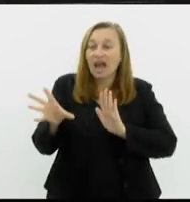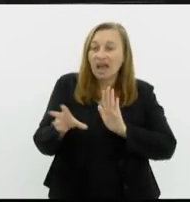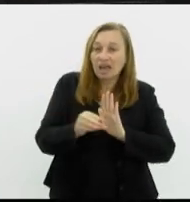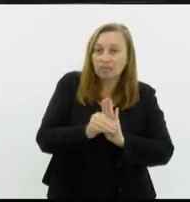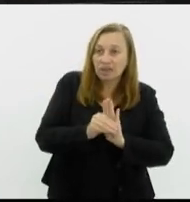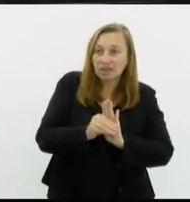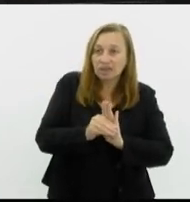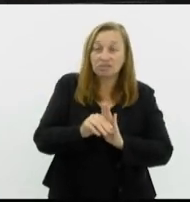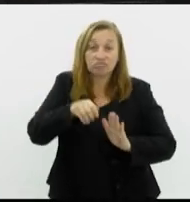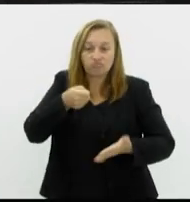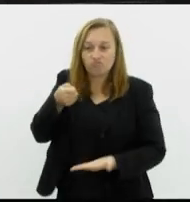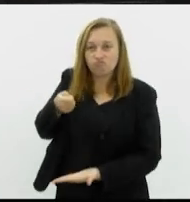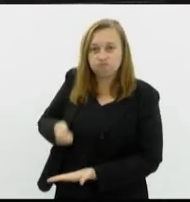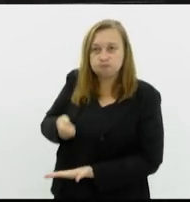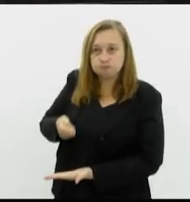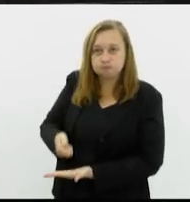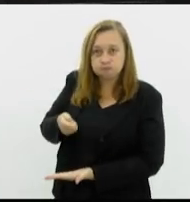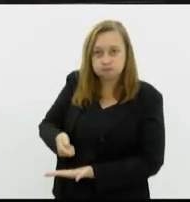impositiva...